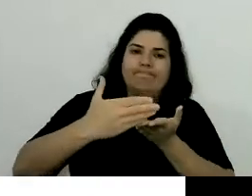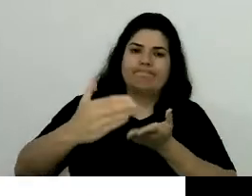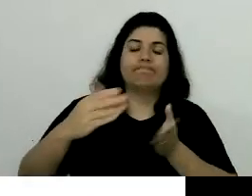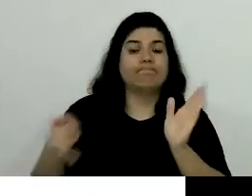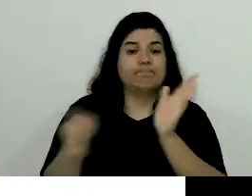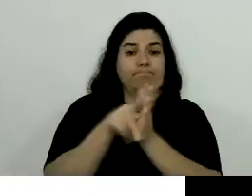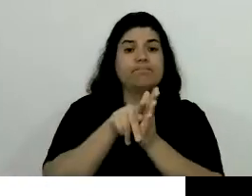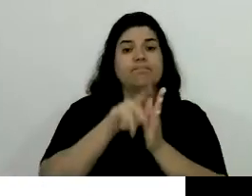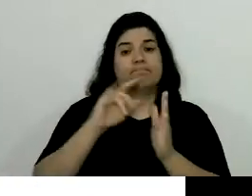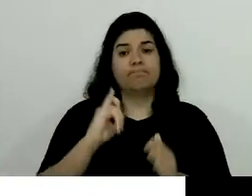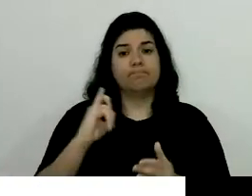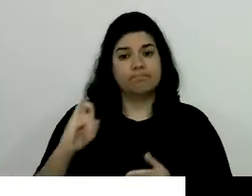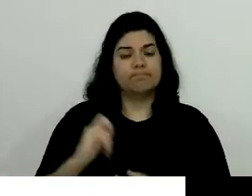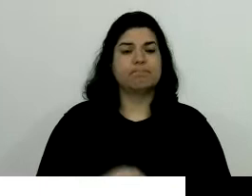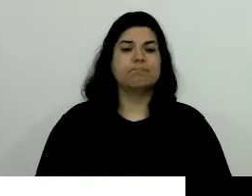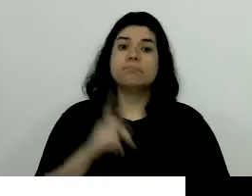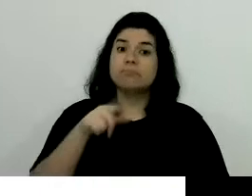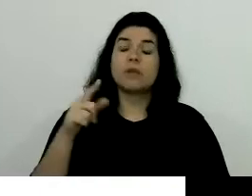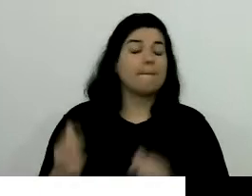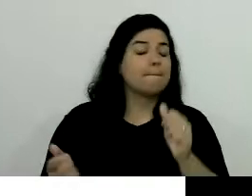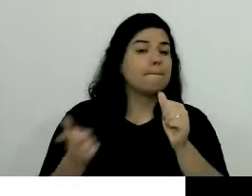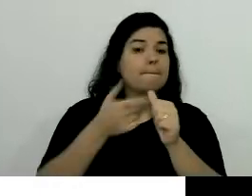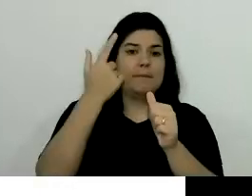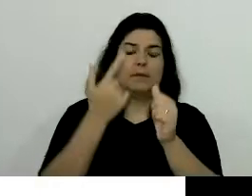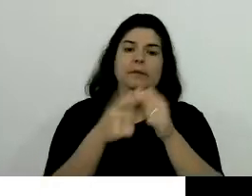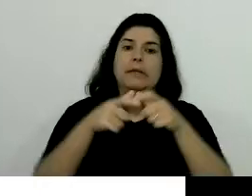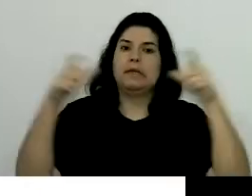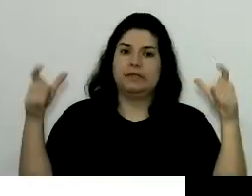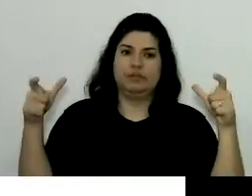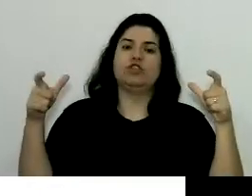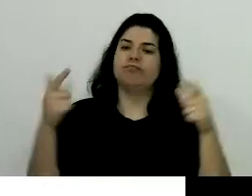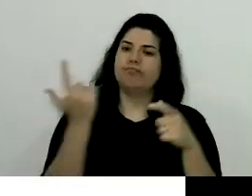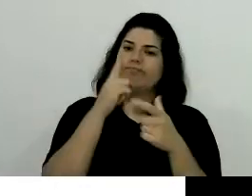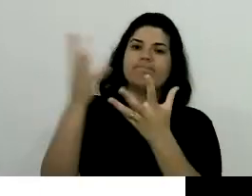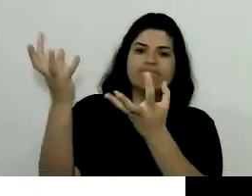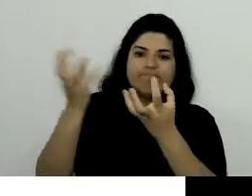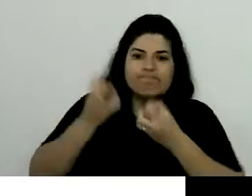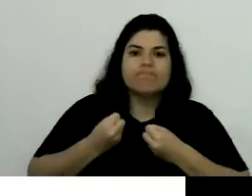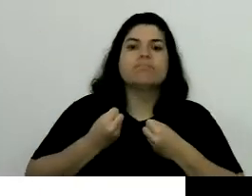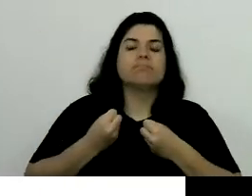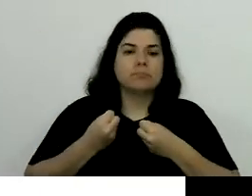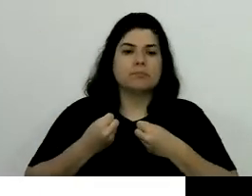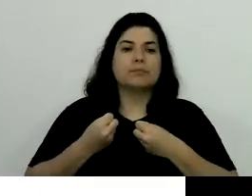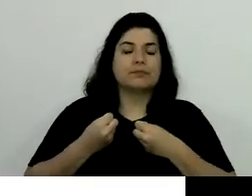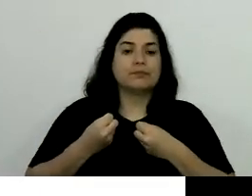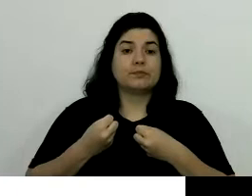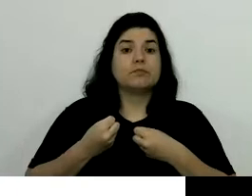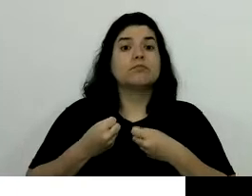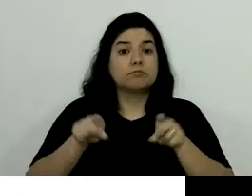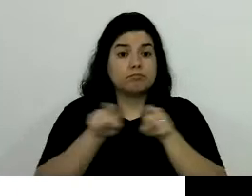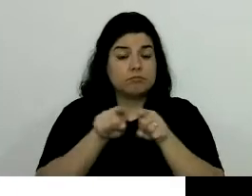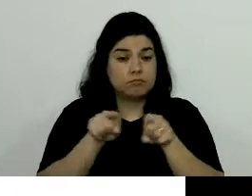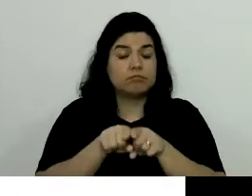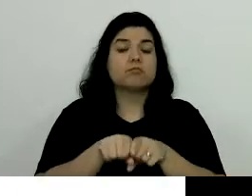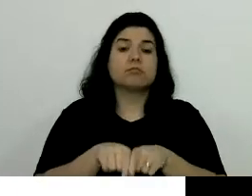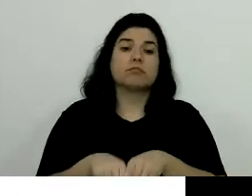dúvida nenhuma, esse foi o primeiro grande acervo que nós estávamos adquirindo e, portanto, em relação ao qual